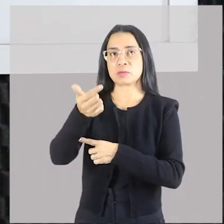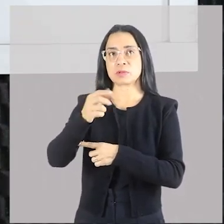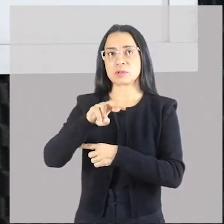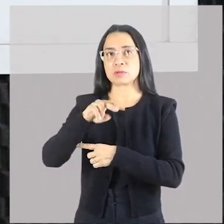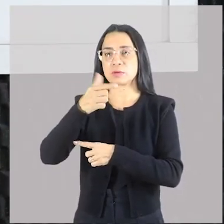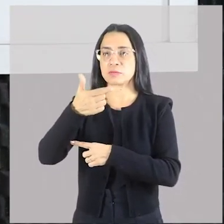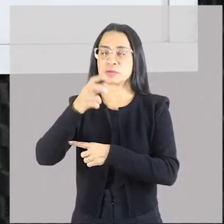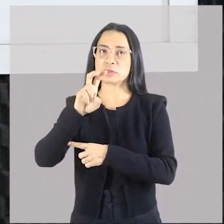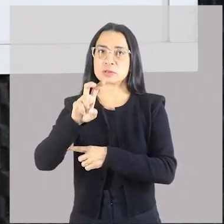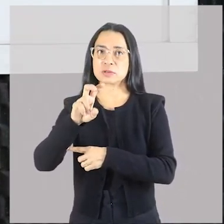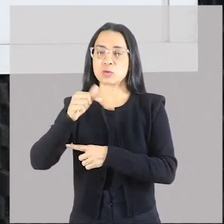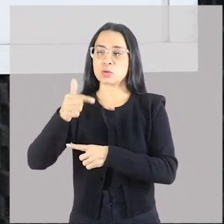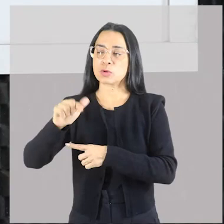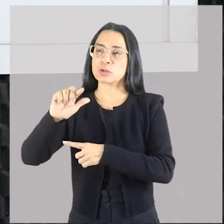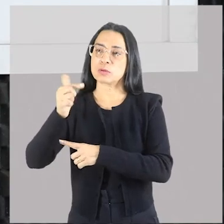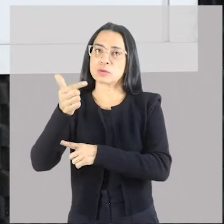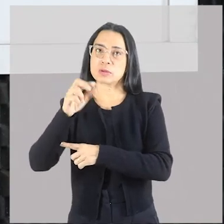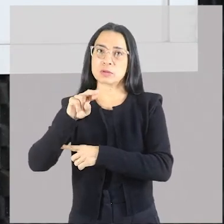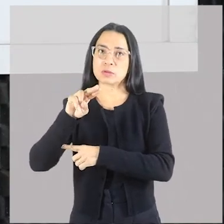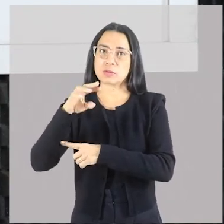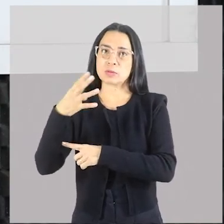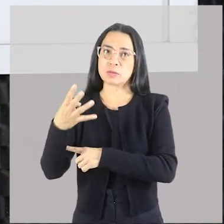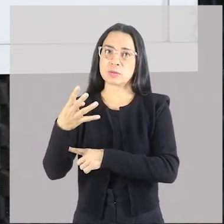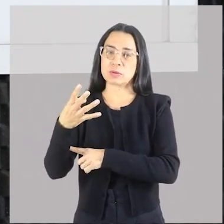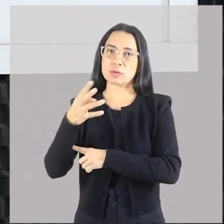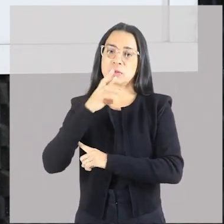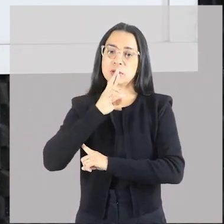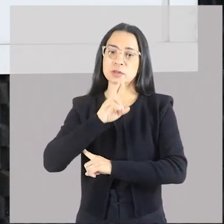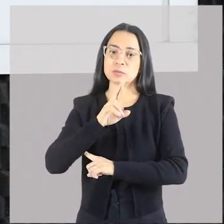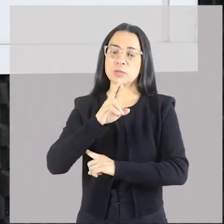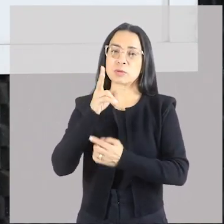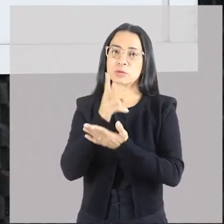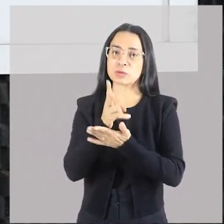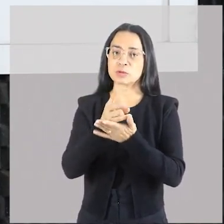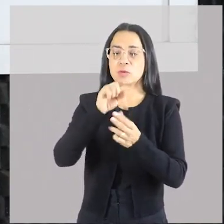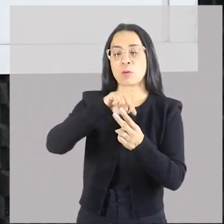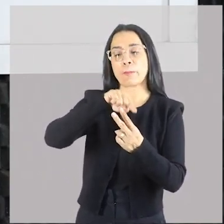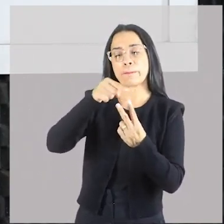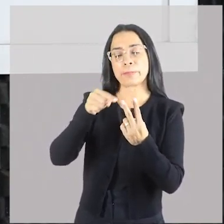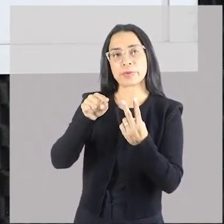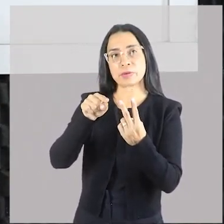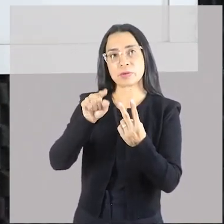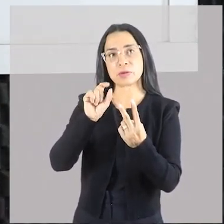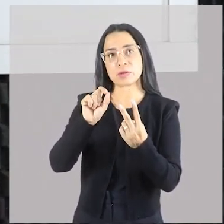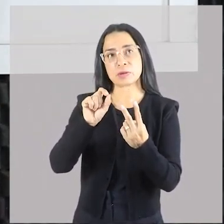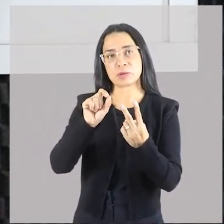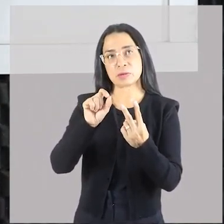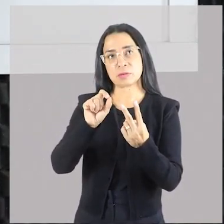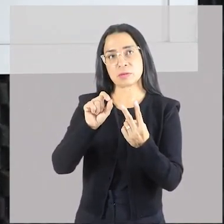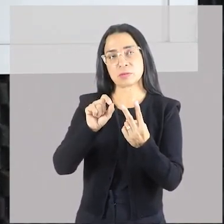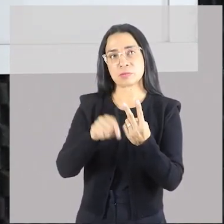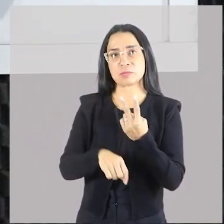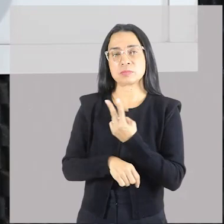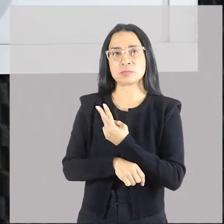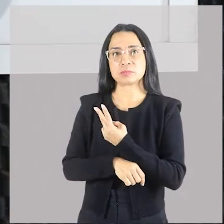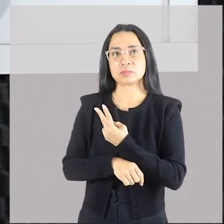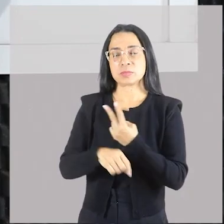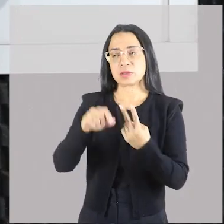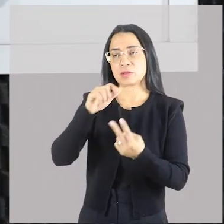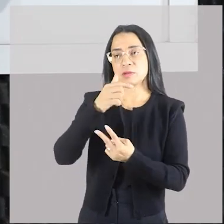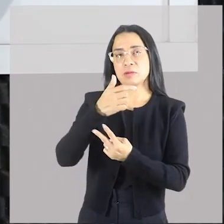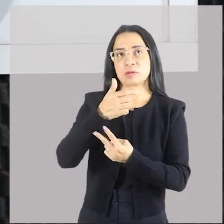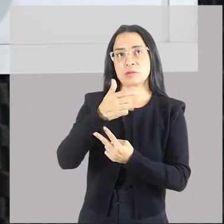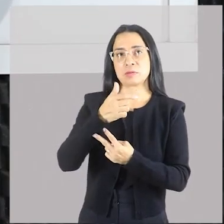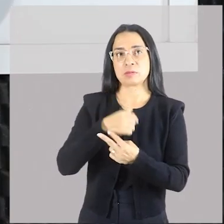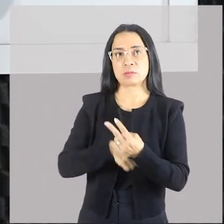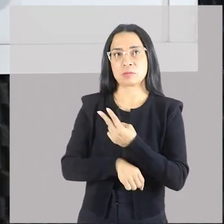4. A resposta, ele conservou o π. Então, não preciso substituir o π por nada. Então, a área vai ser igual a 24 menos 4 vai